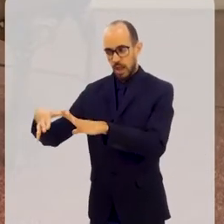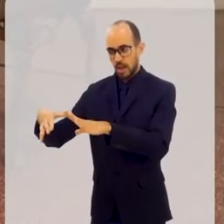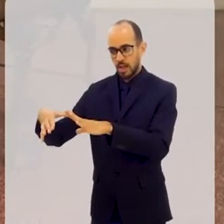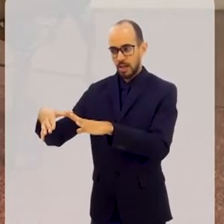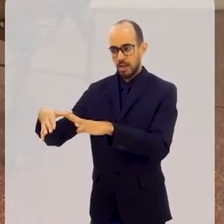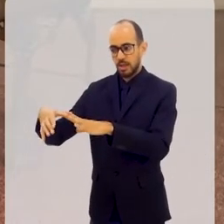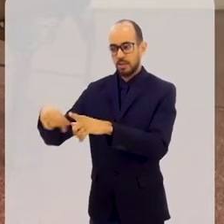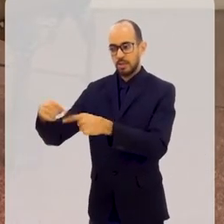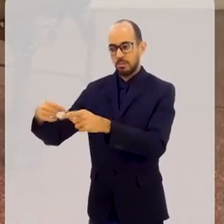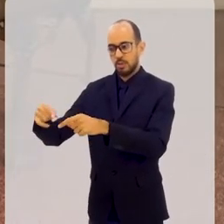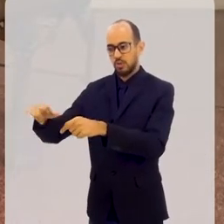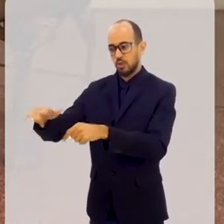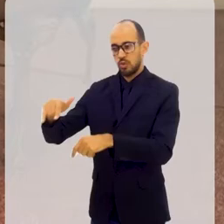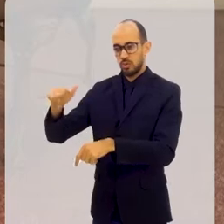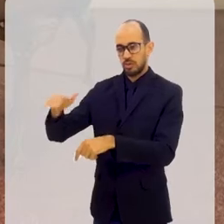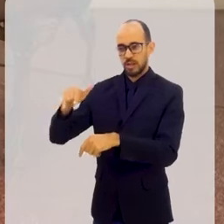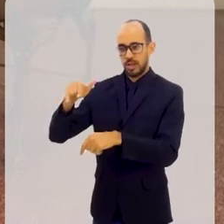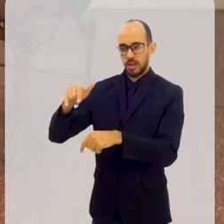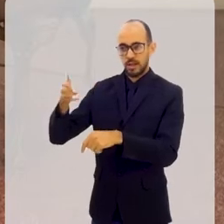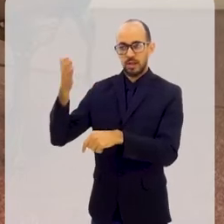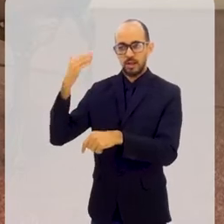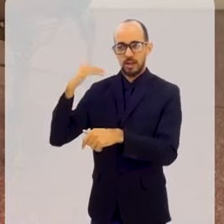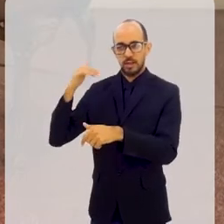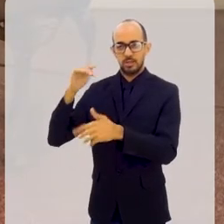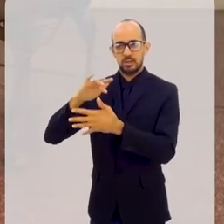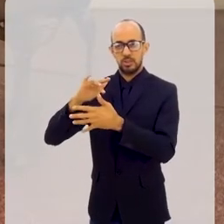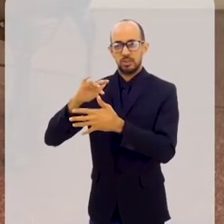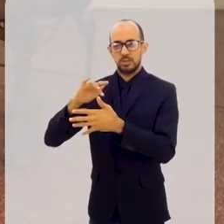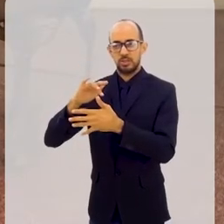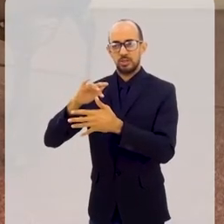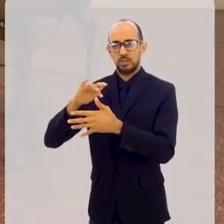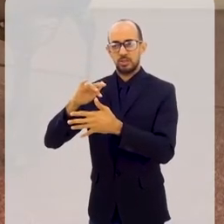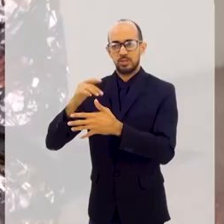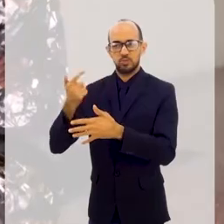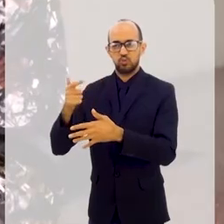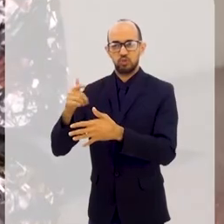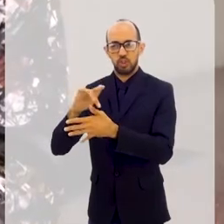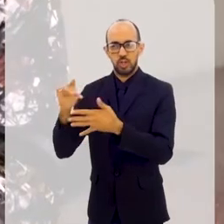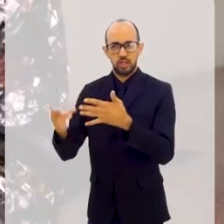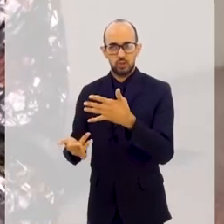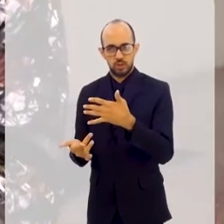porque antigamente não tinha redes sociais na mão das crianças hoje